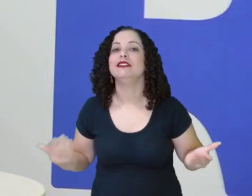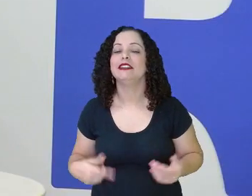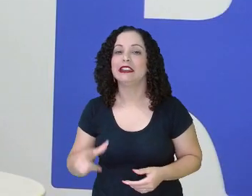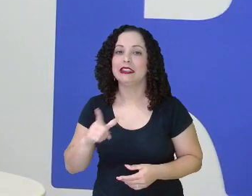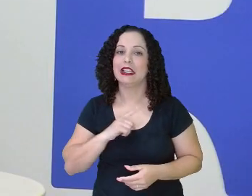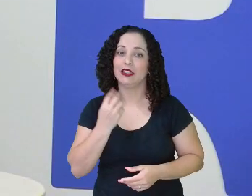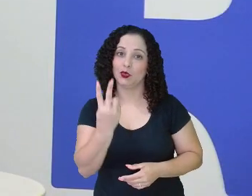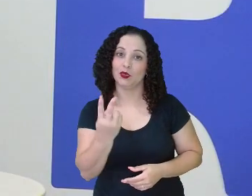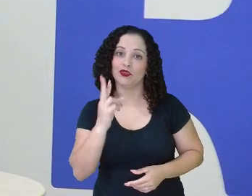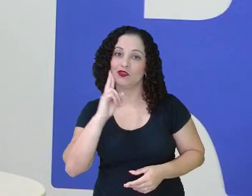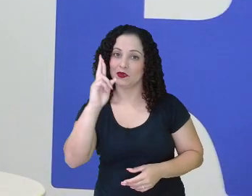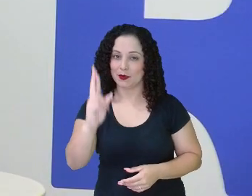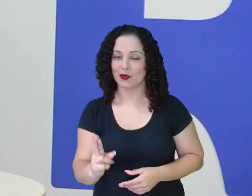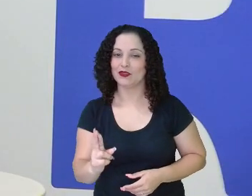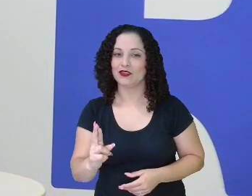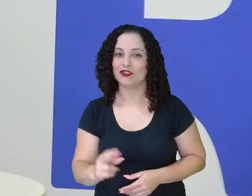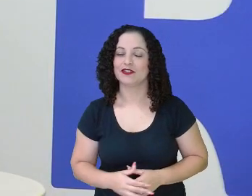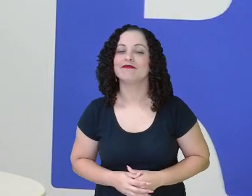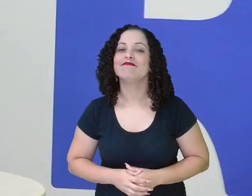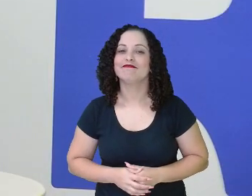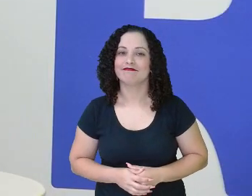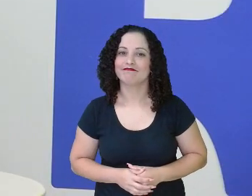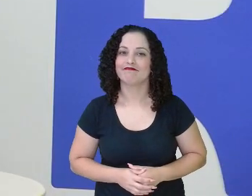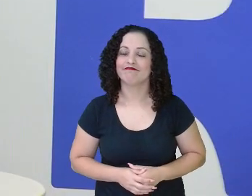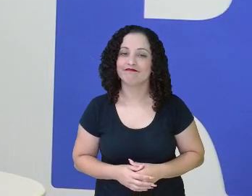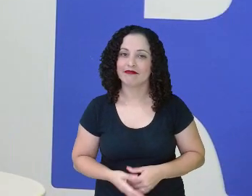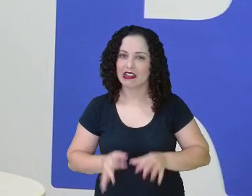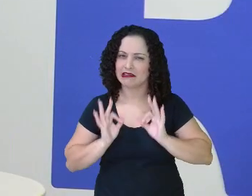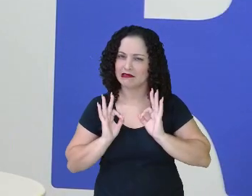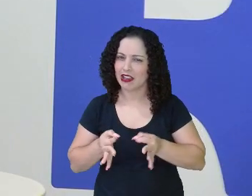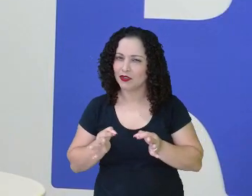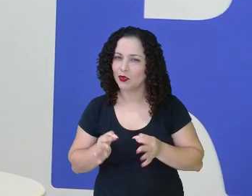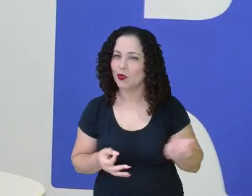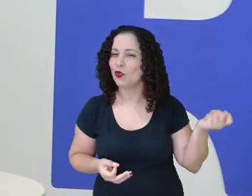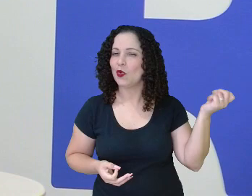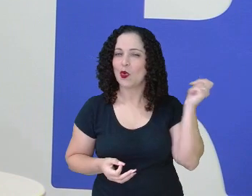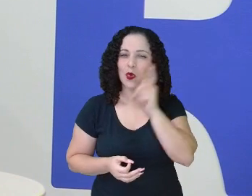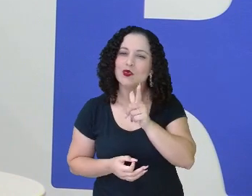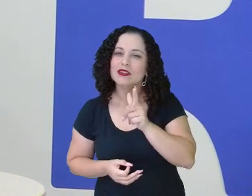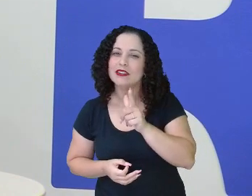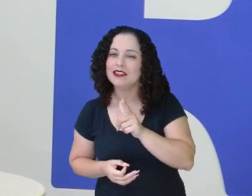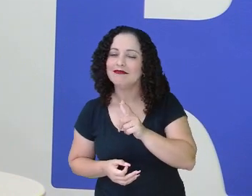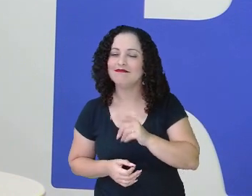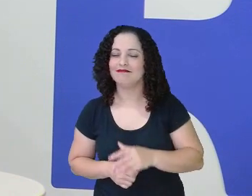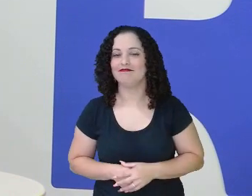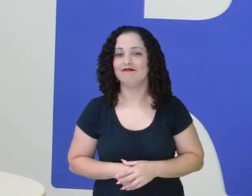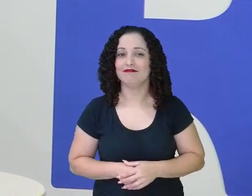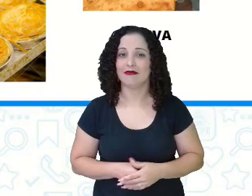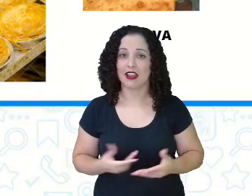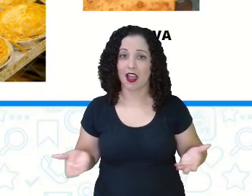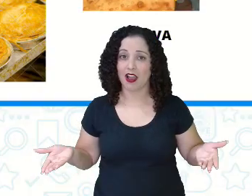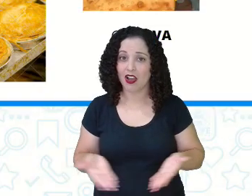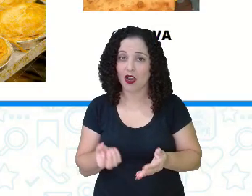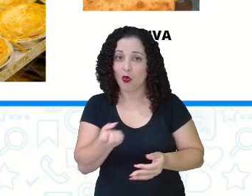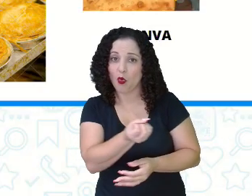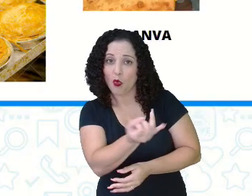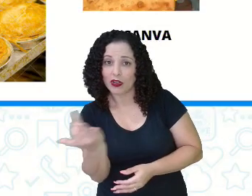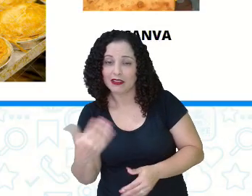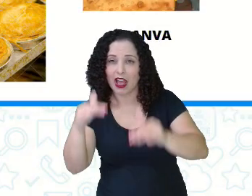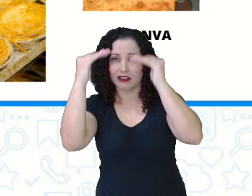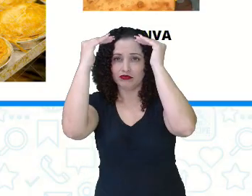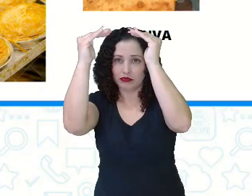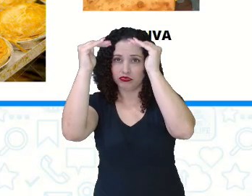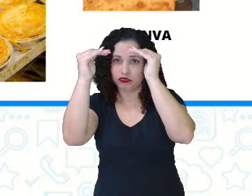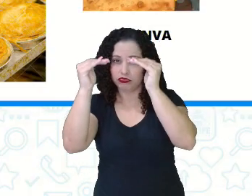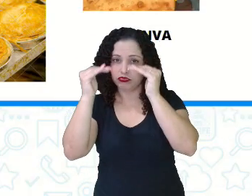2 respostas. 2. Alguém acredita que acertou e alguém bateu na trave, porque foi bem próximo. Eu acho que até a quantidade de parcelas aí